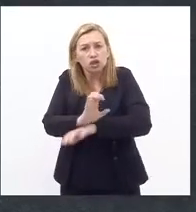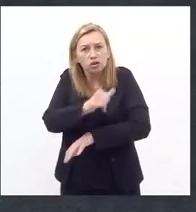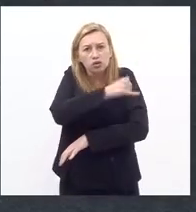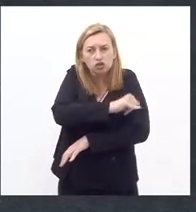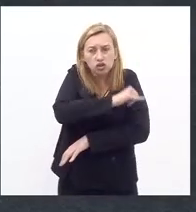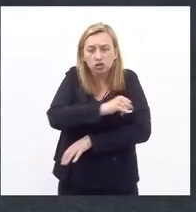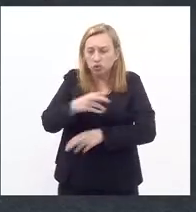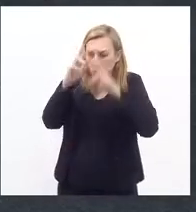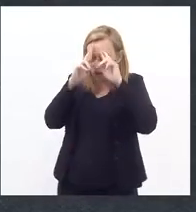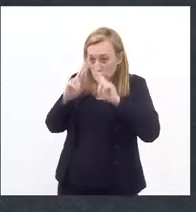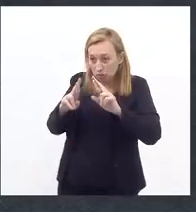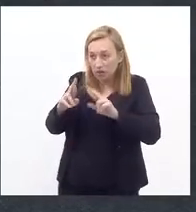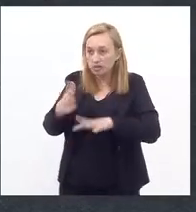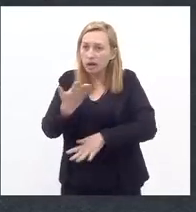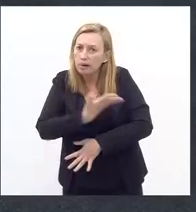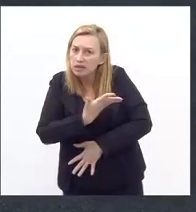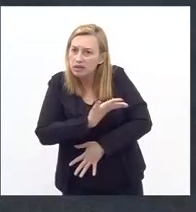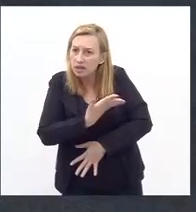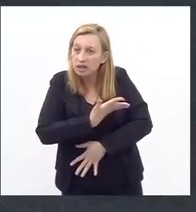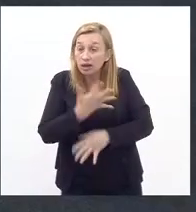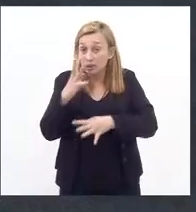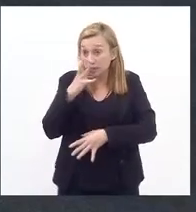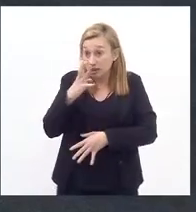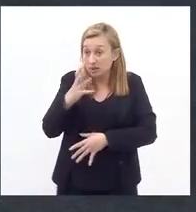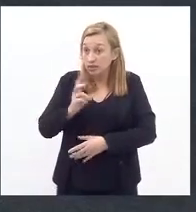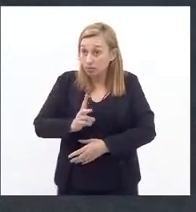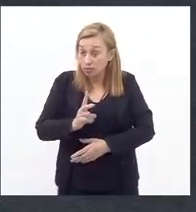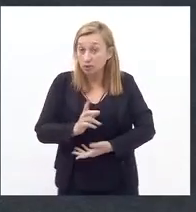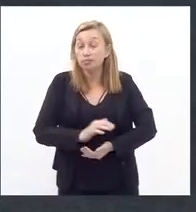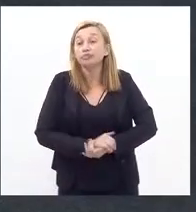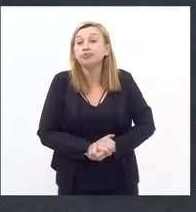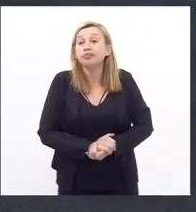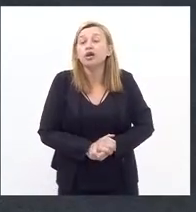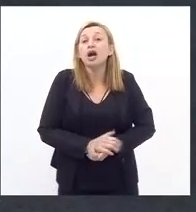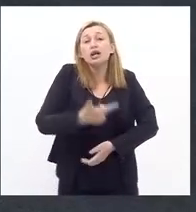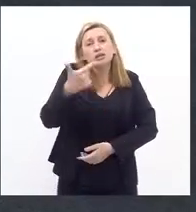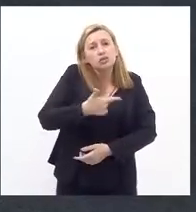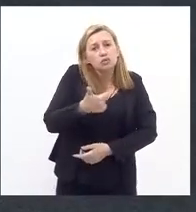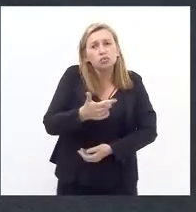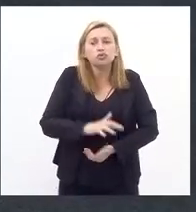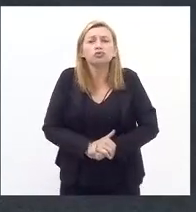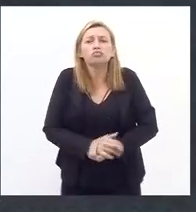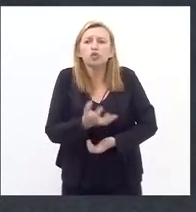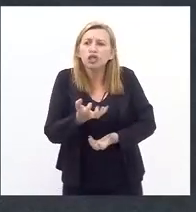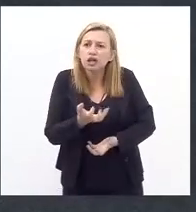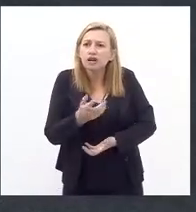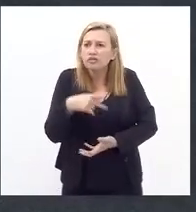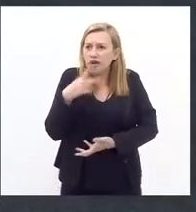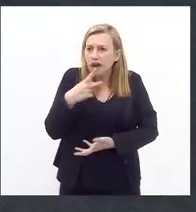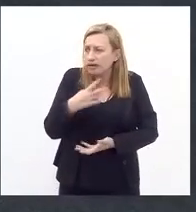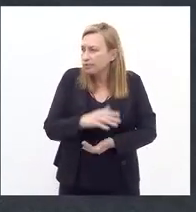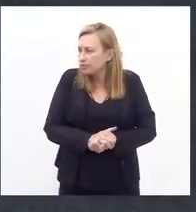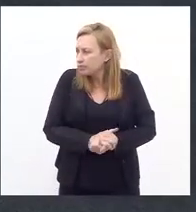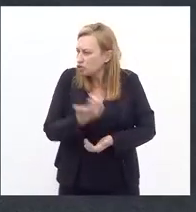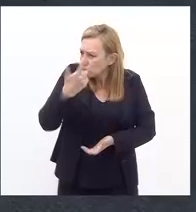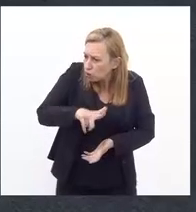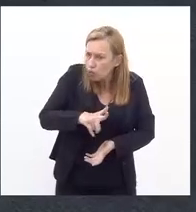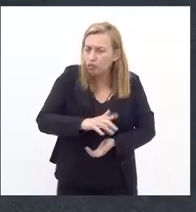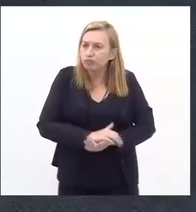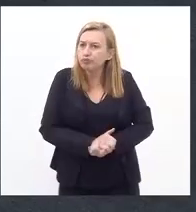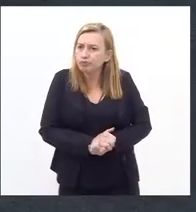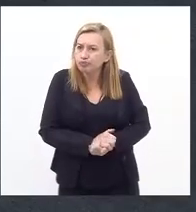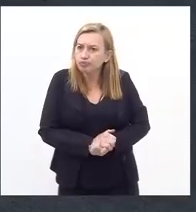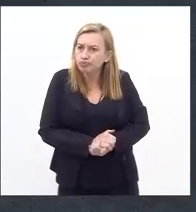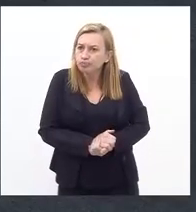tem todo meu respeito de amizade e admiração mesmo quando devemos em segundo lugar e também dizer de novo